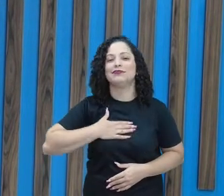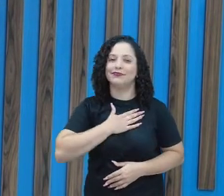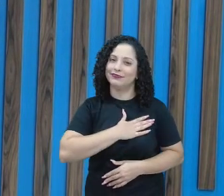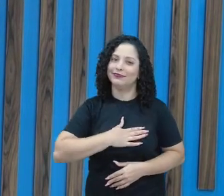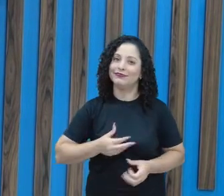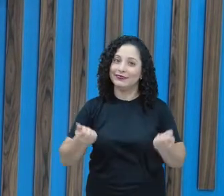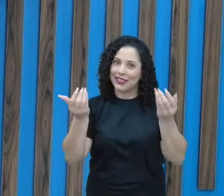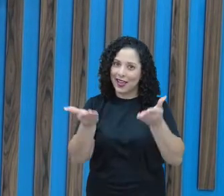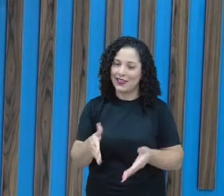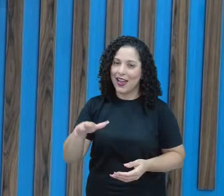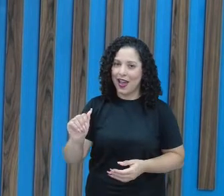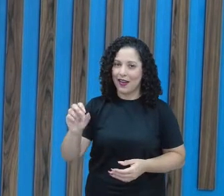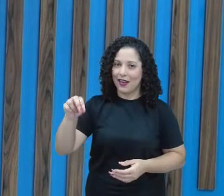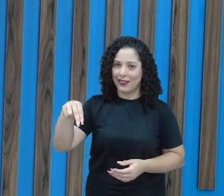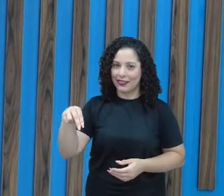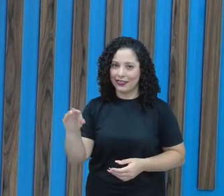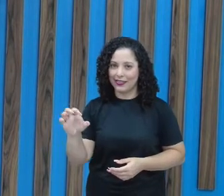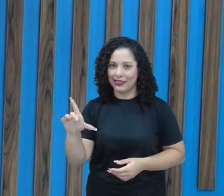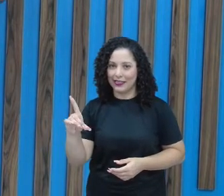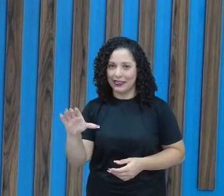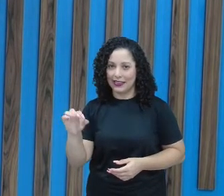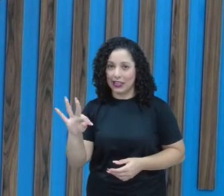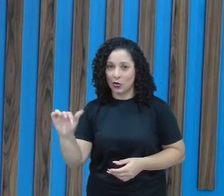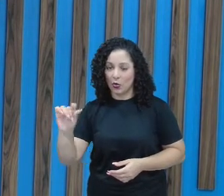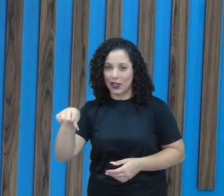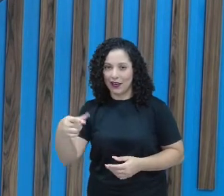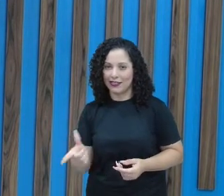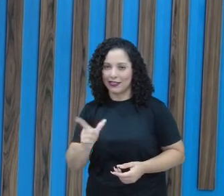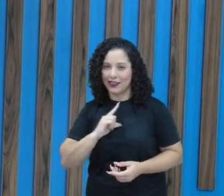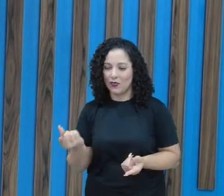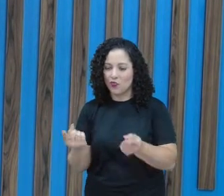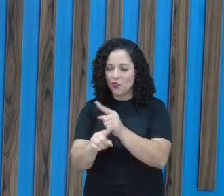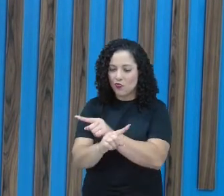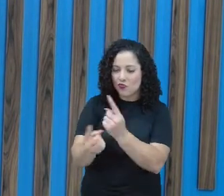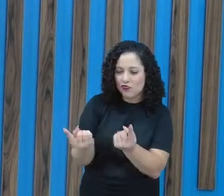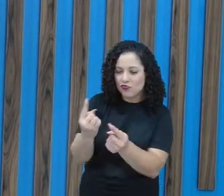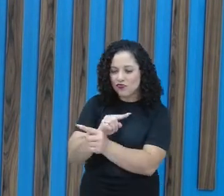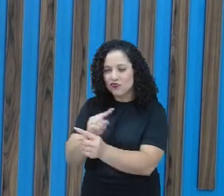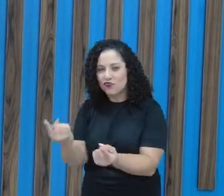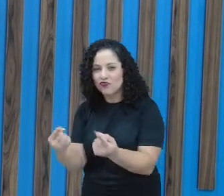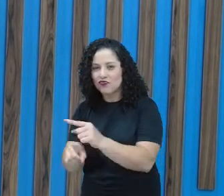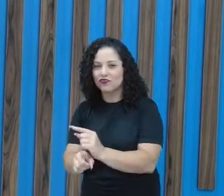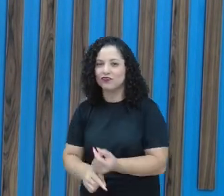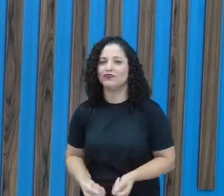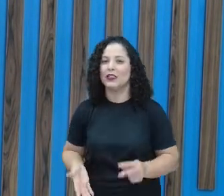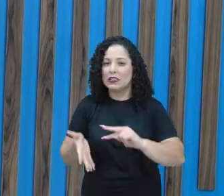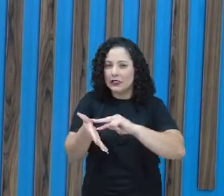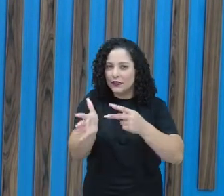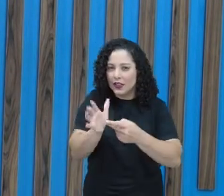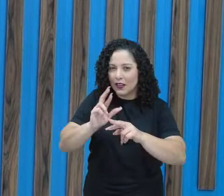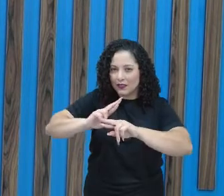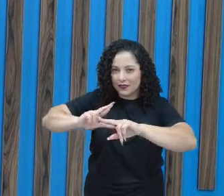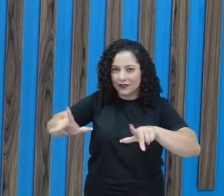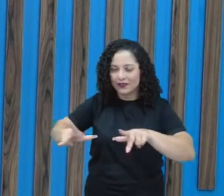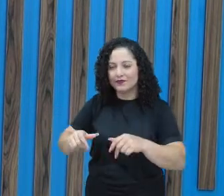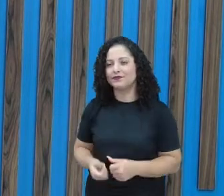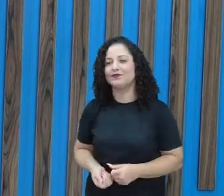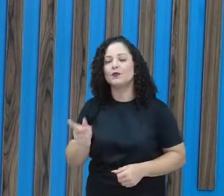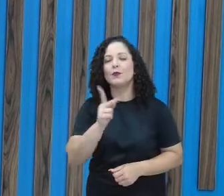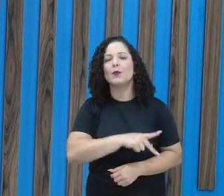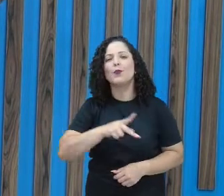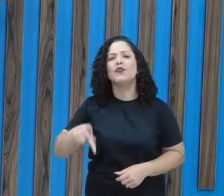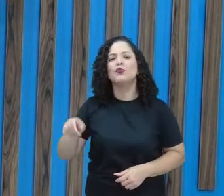a anedota funciona, porque ela vai fazer esse jogo linguístico, né? E ó, por que o professor usava